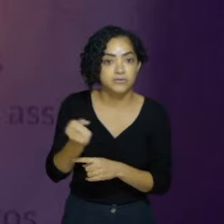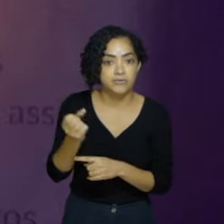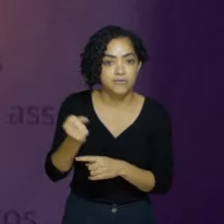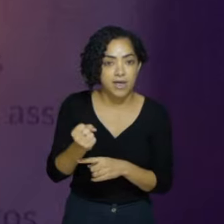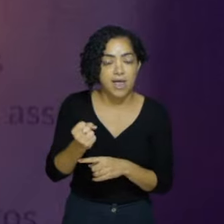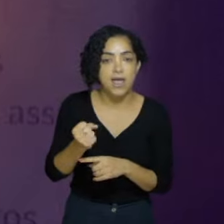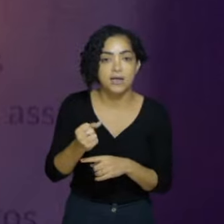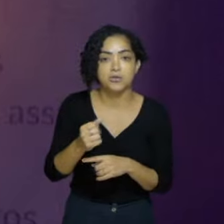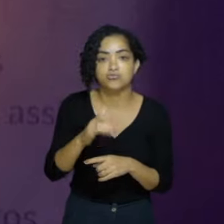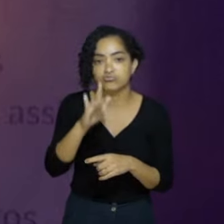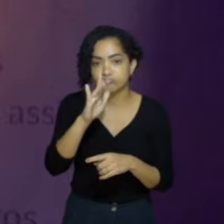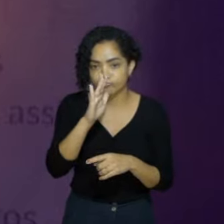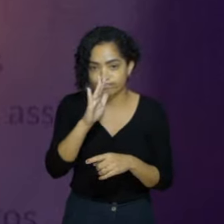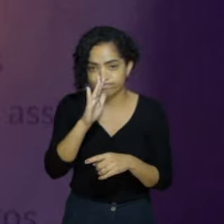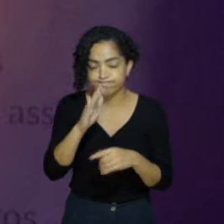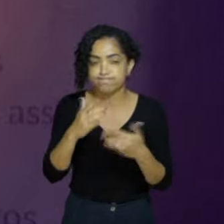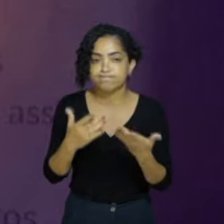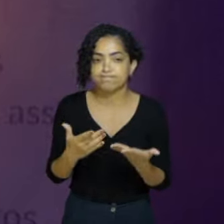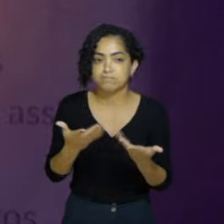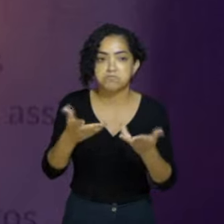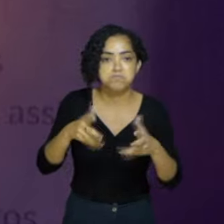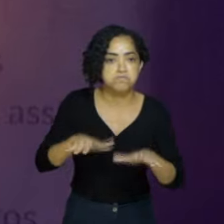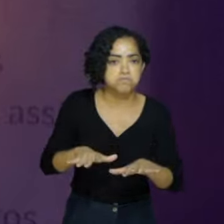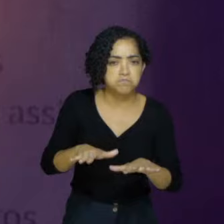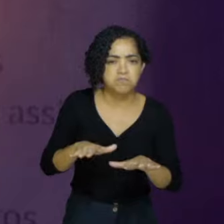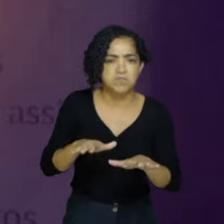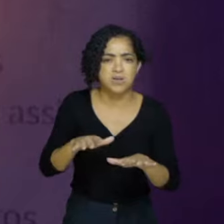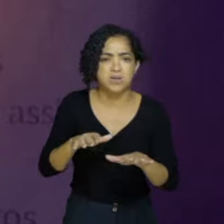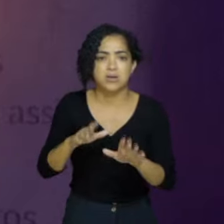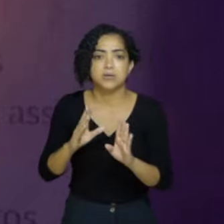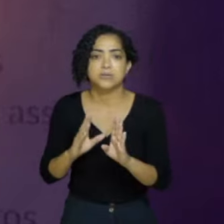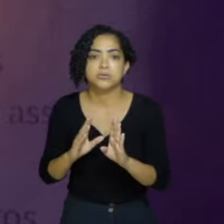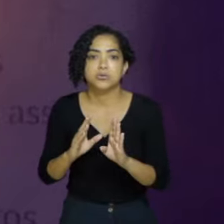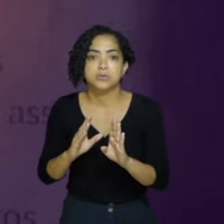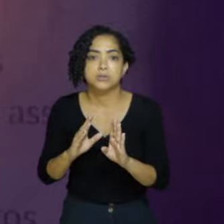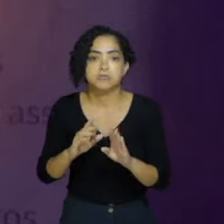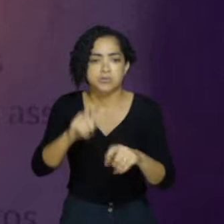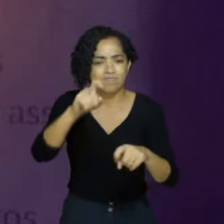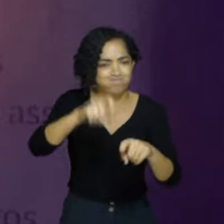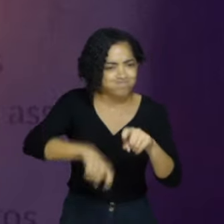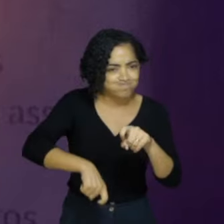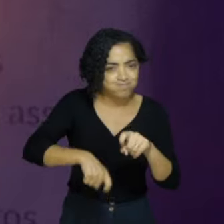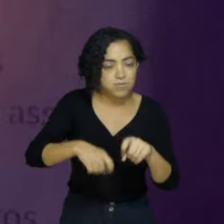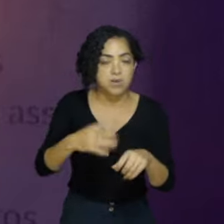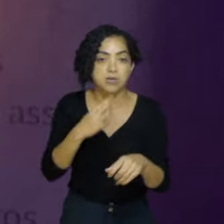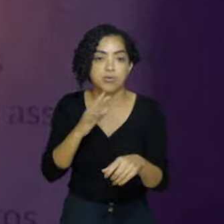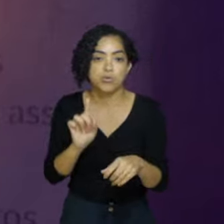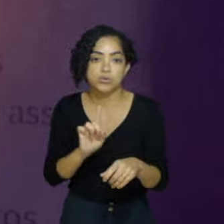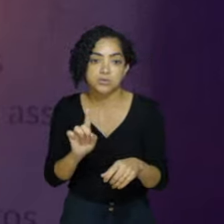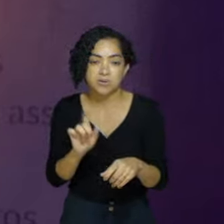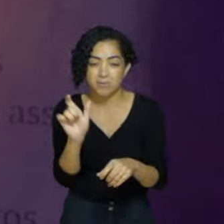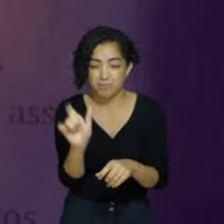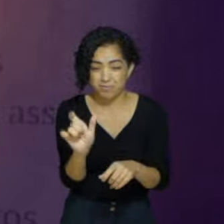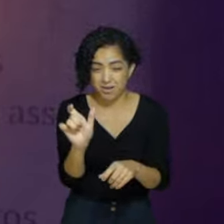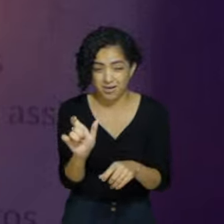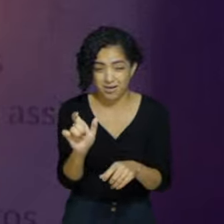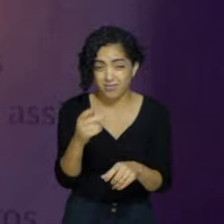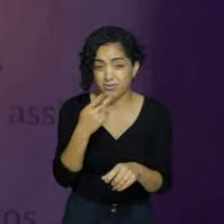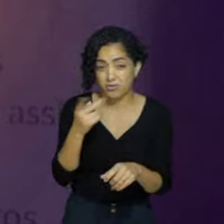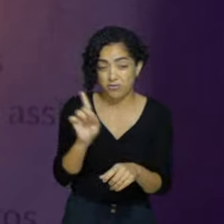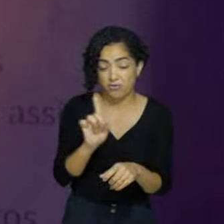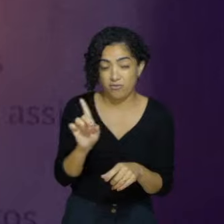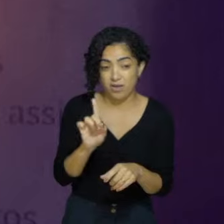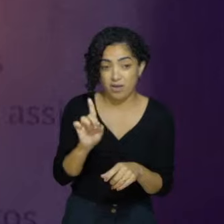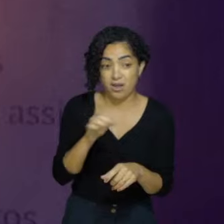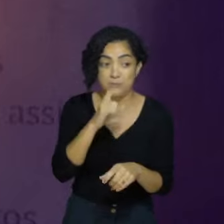não quero, dão asco se penso em todas as putas que eles estupraram quando não me conheciam. aí eu não vou falar essa palavra porque meu pai está assistindo em casa, ele vai